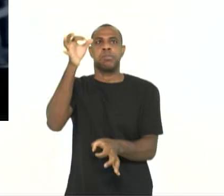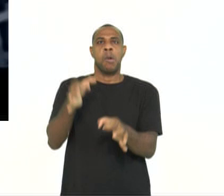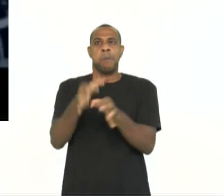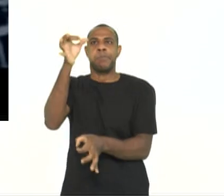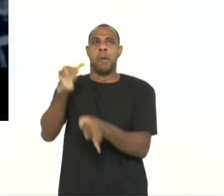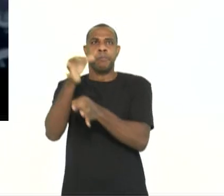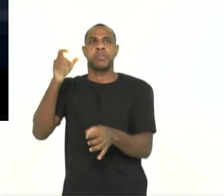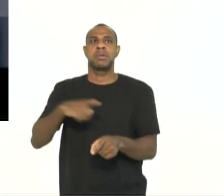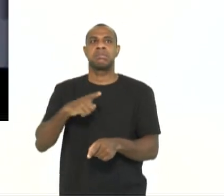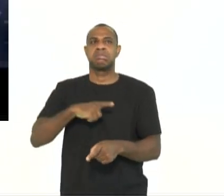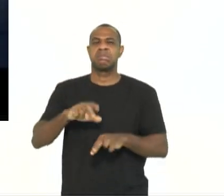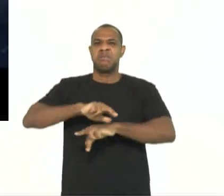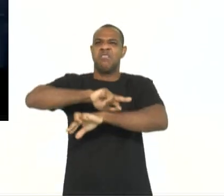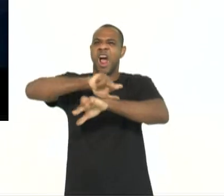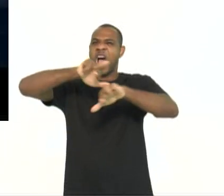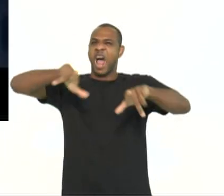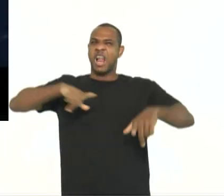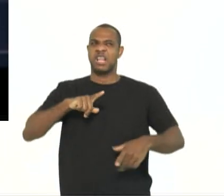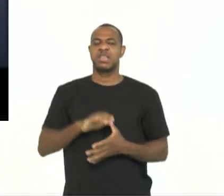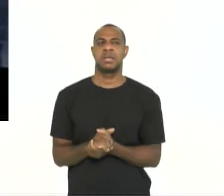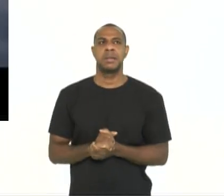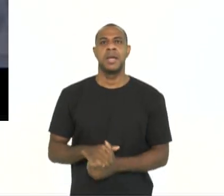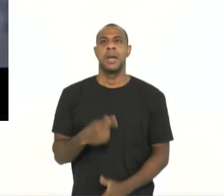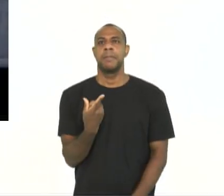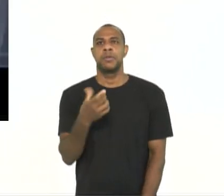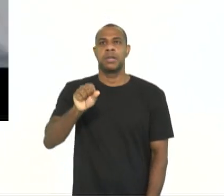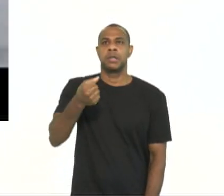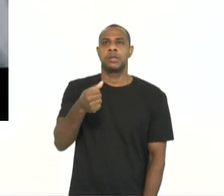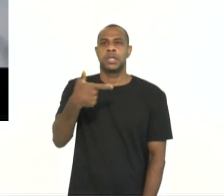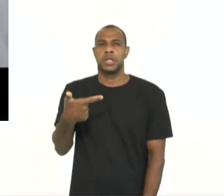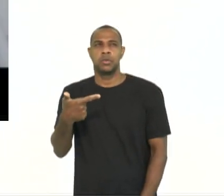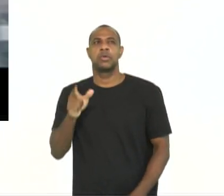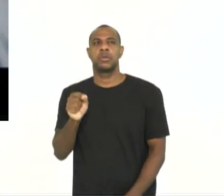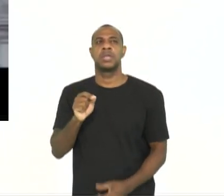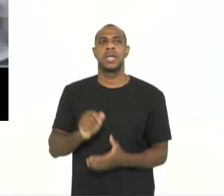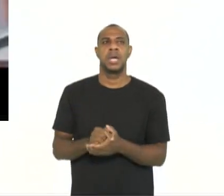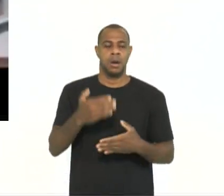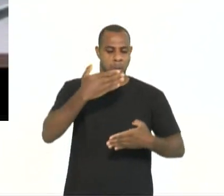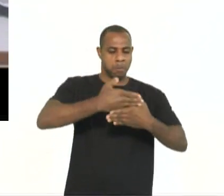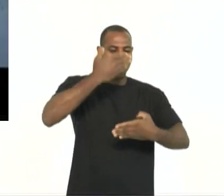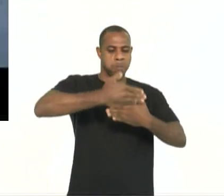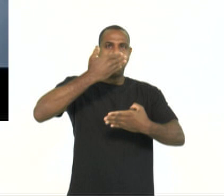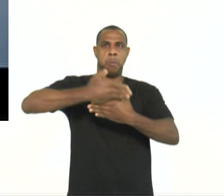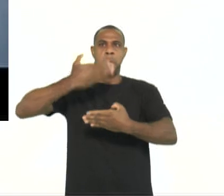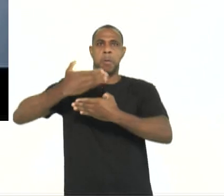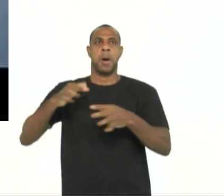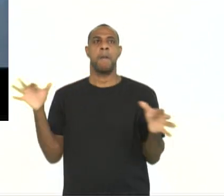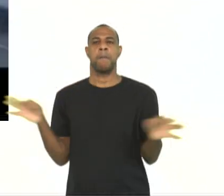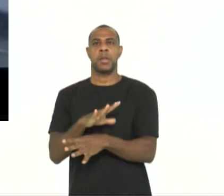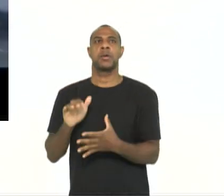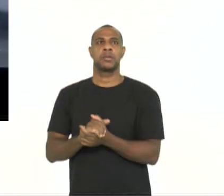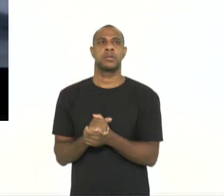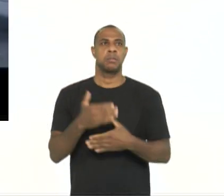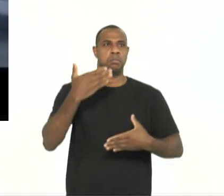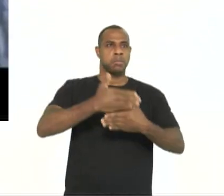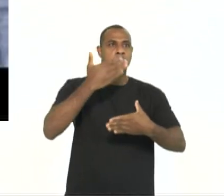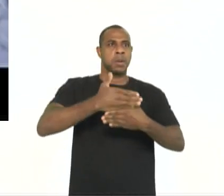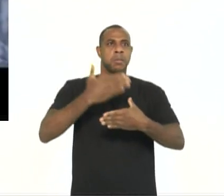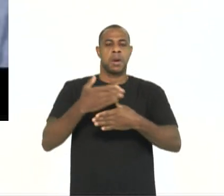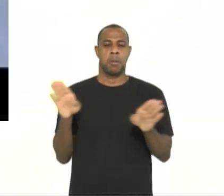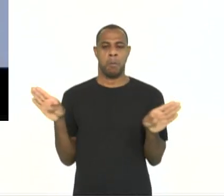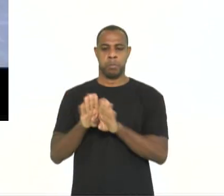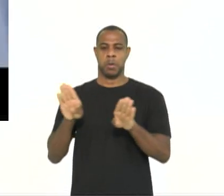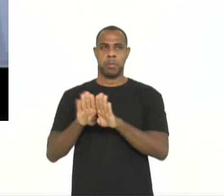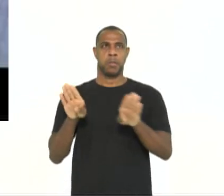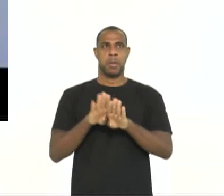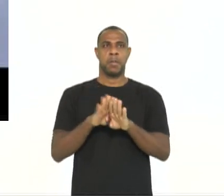torres Eiffel. Em 1982, a barragem está pronta. As comportas se fecham para